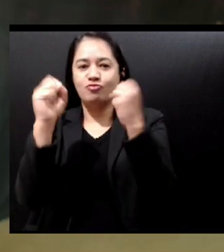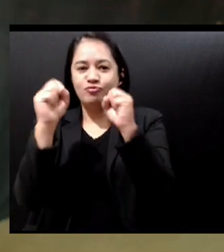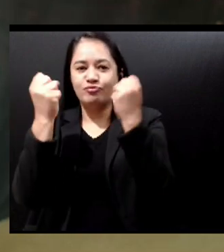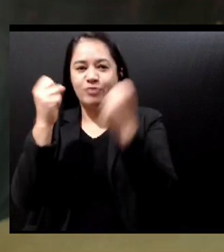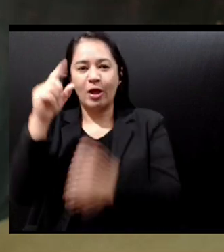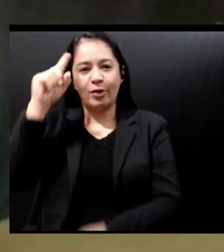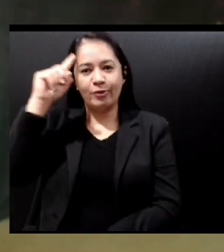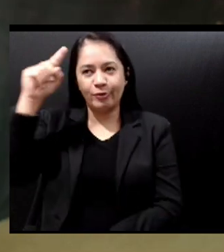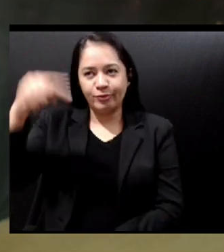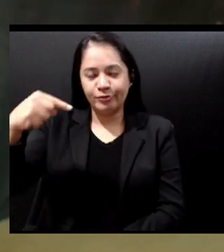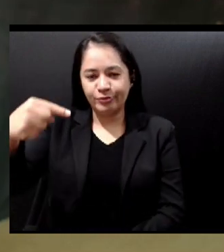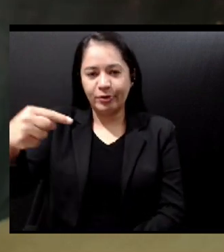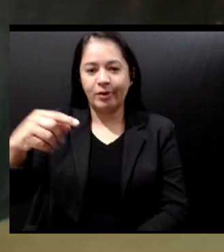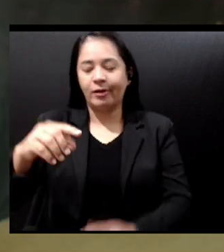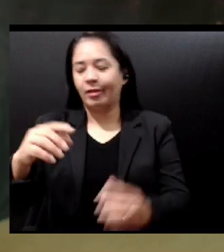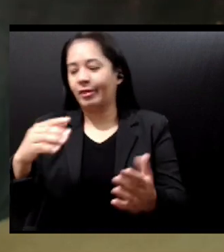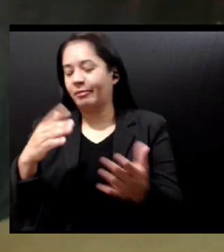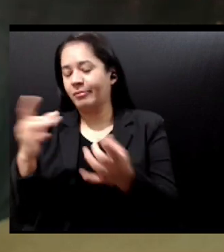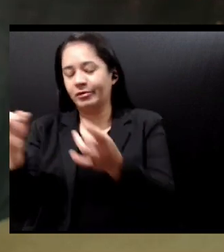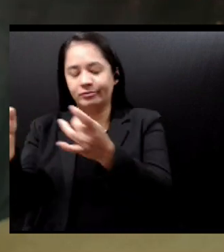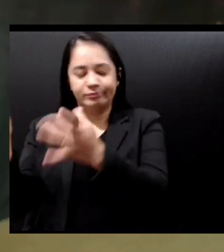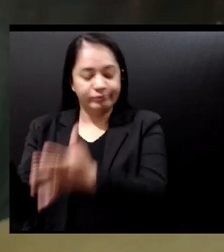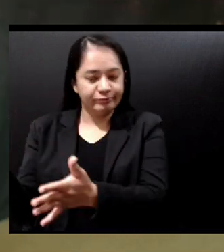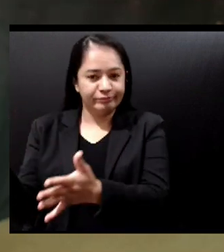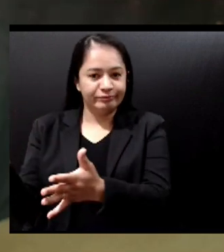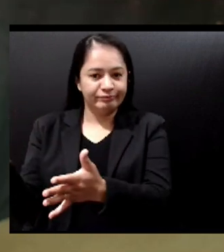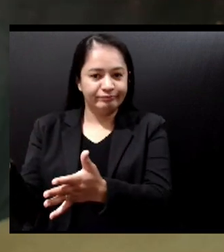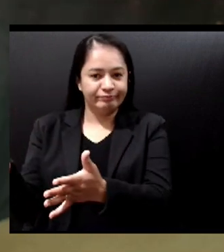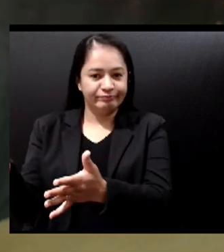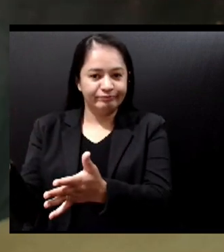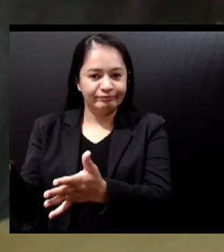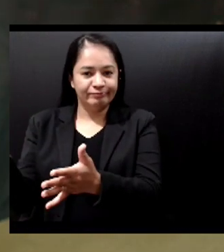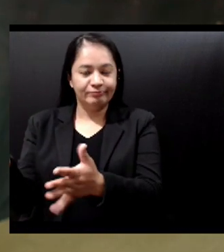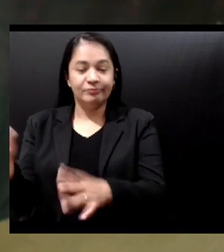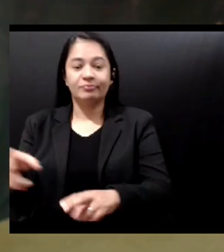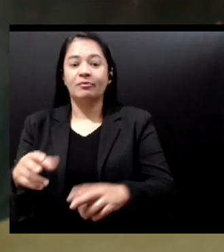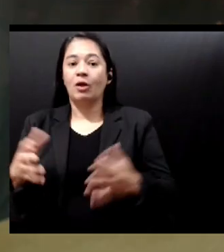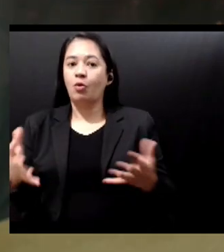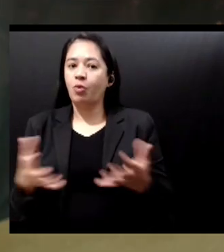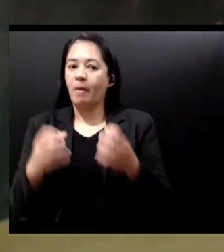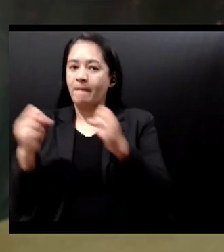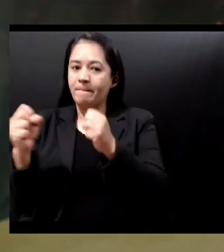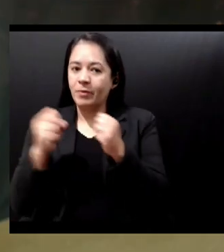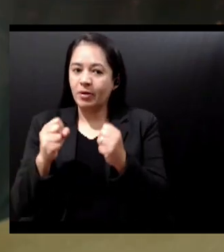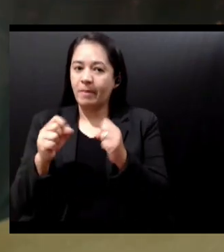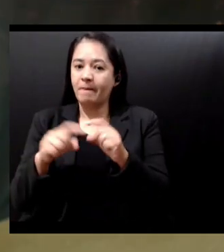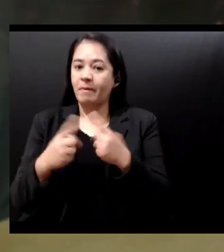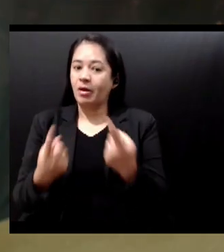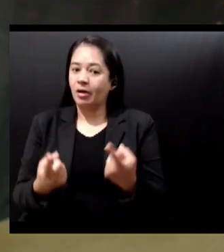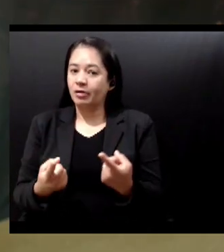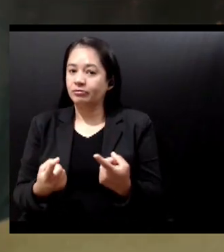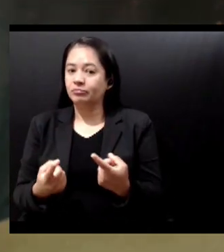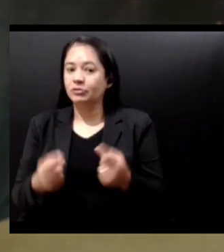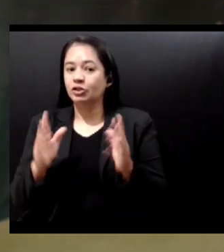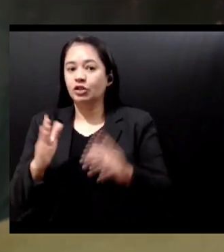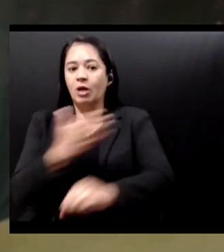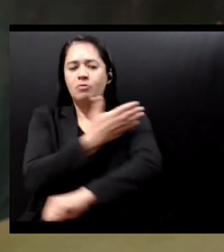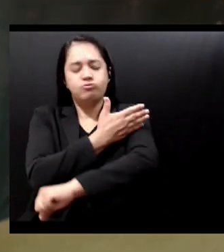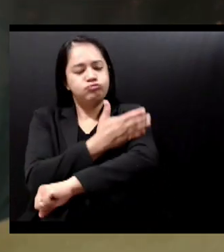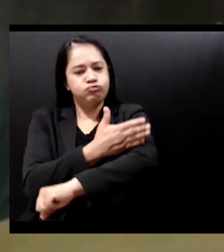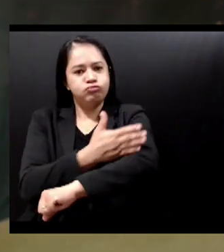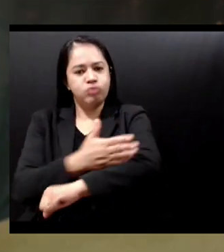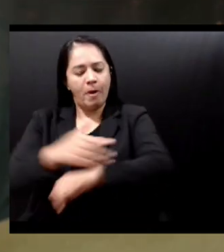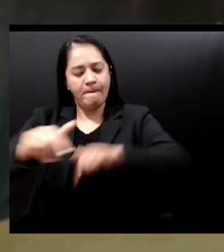caminho, desistiu? Gente, a motivação é poderosa, mas ela é volátil, viu? Já a disciplina, quando bem trabalhada, ela é capaz